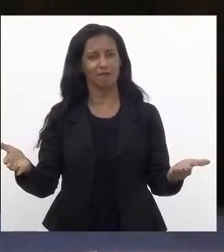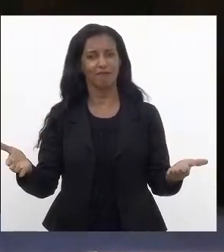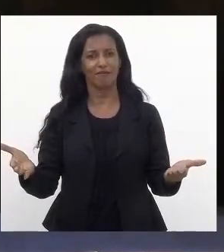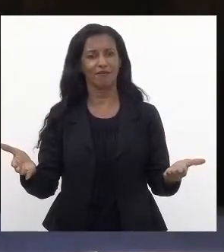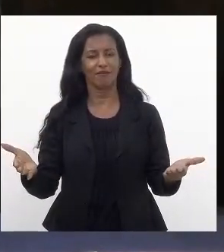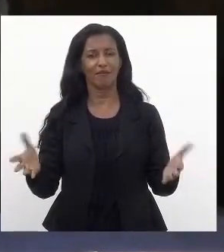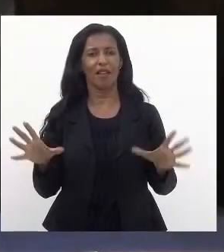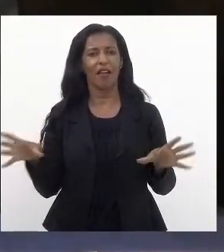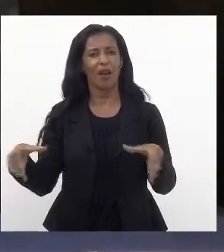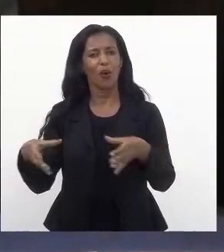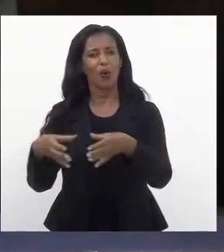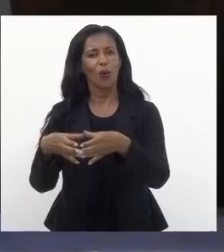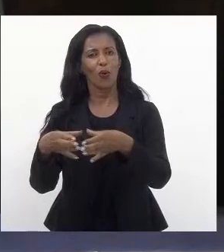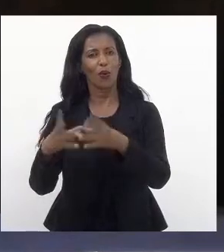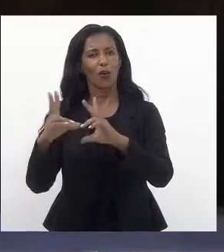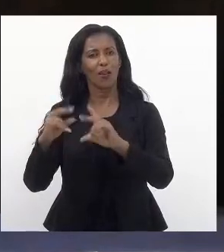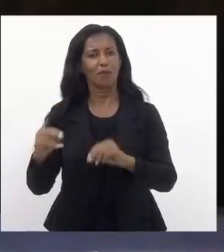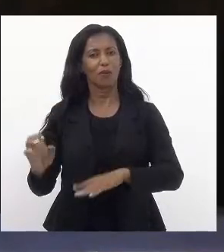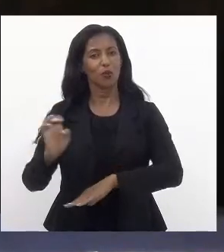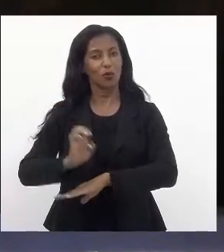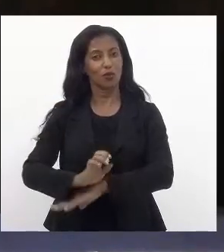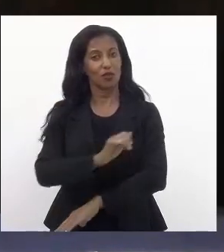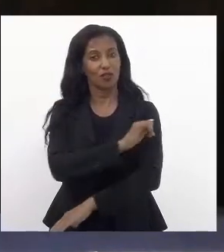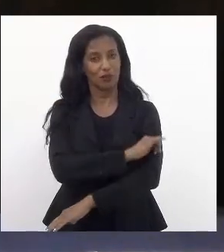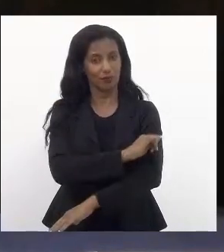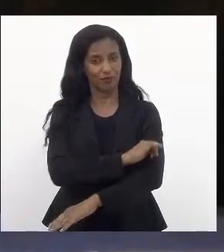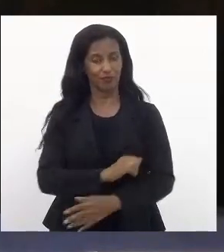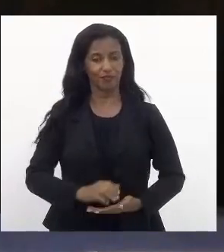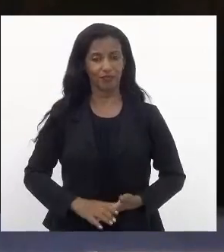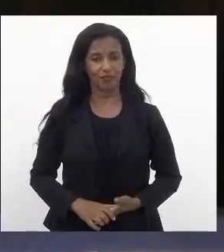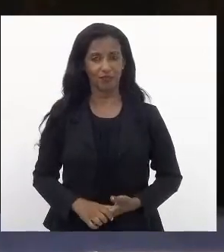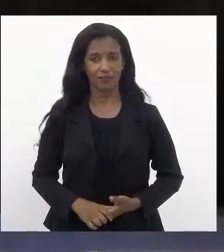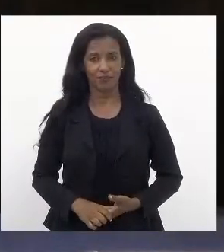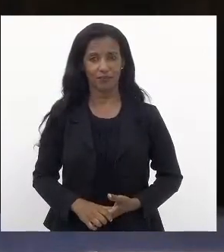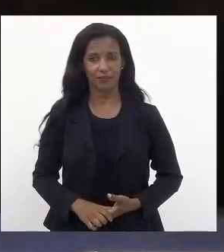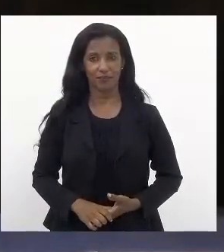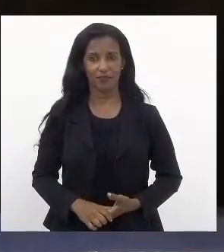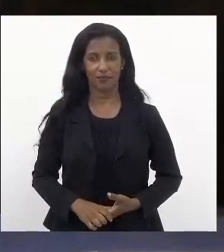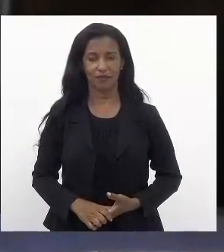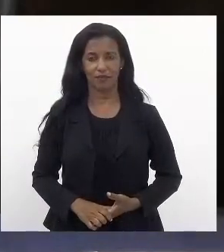à colônia libanesa do nosso estado do Rio de Janeiro.